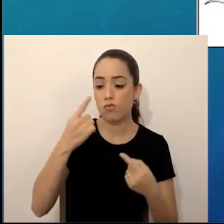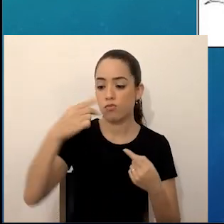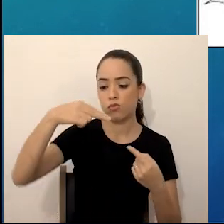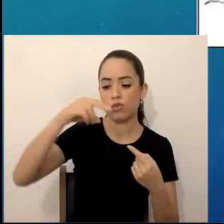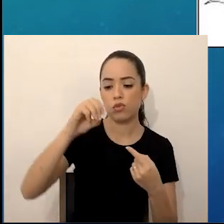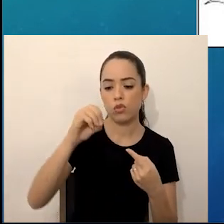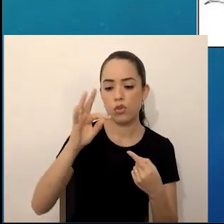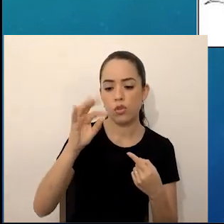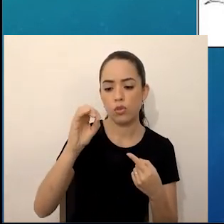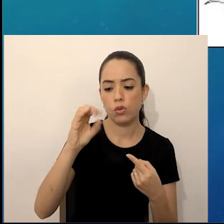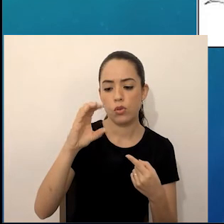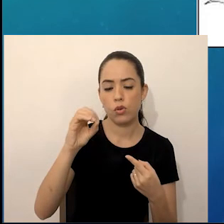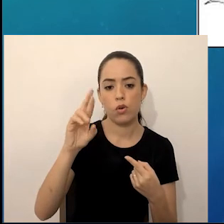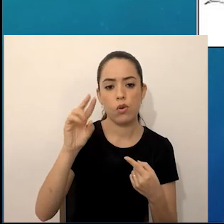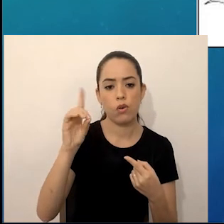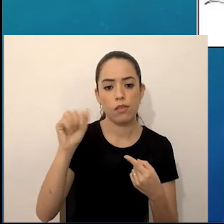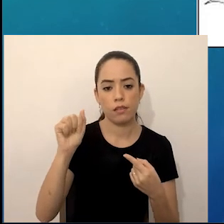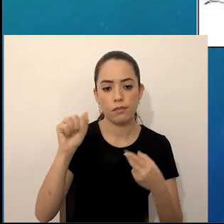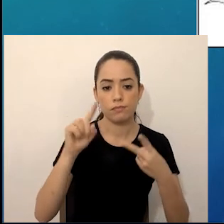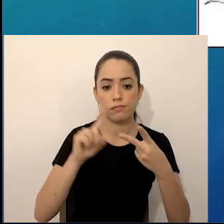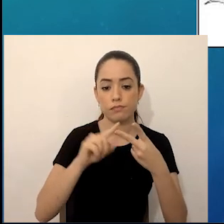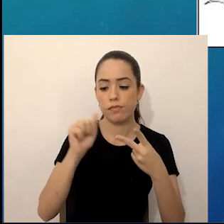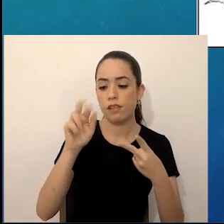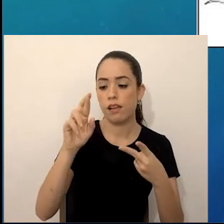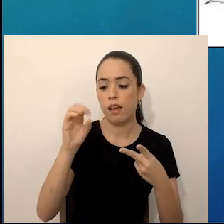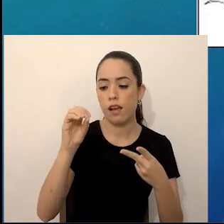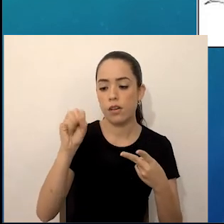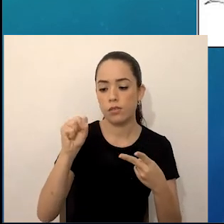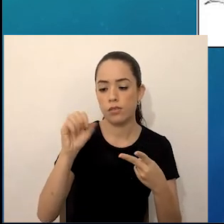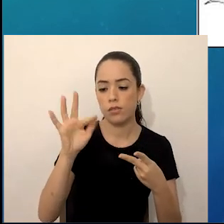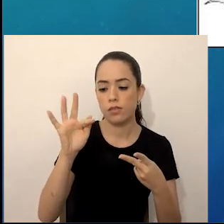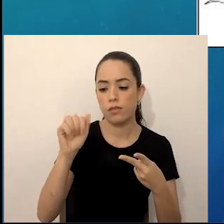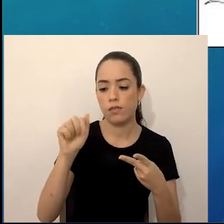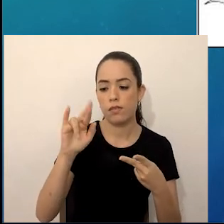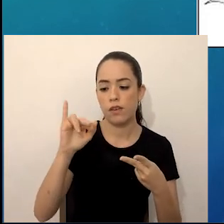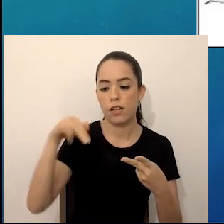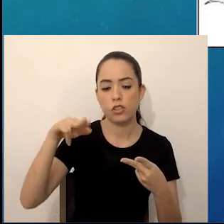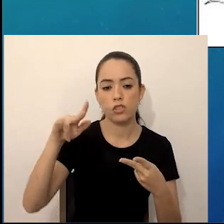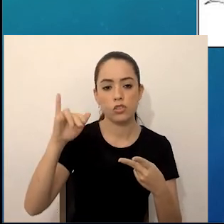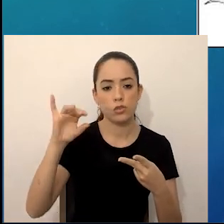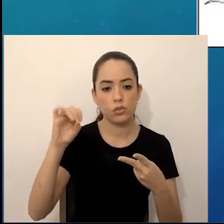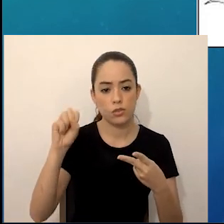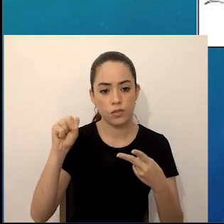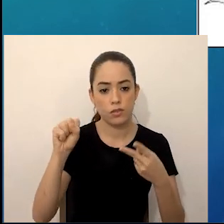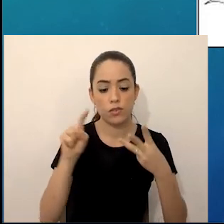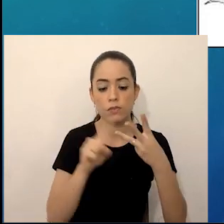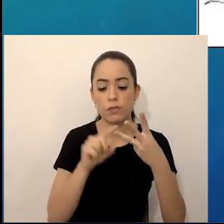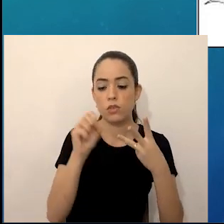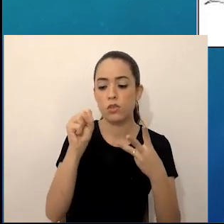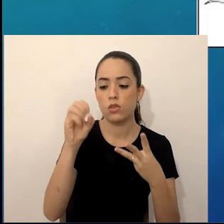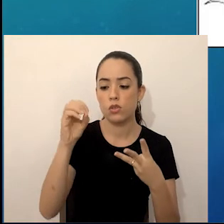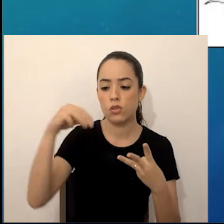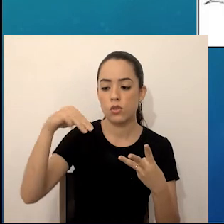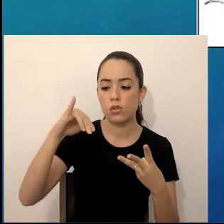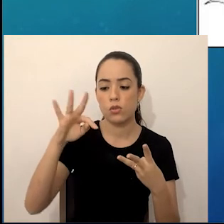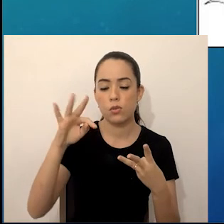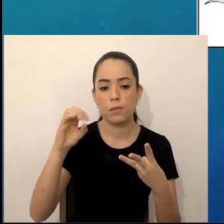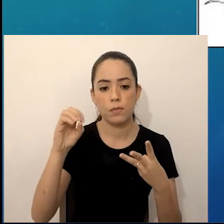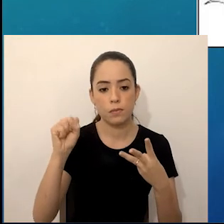arcos faríngeos e além dos somitos e dos rins